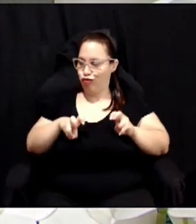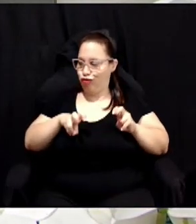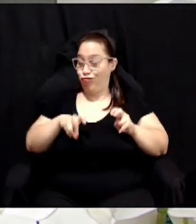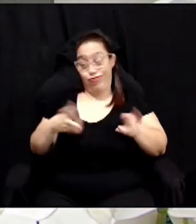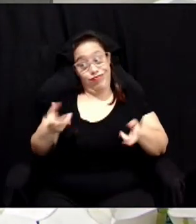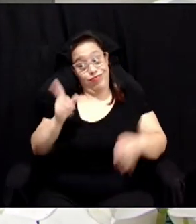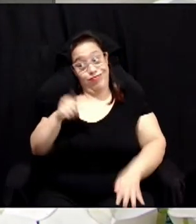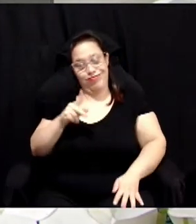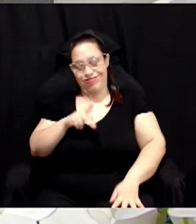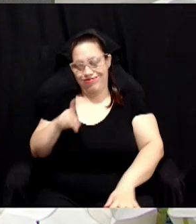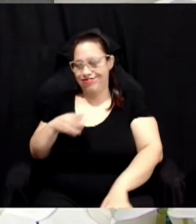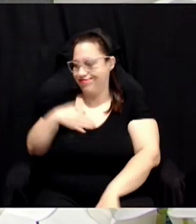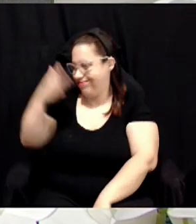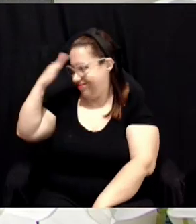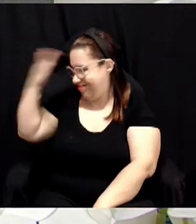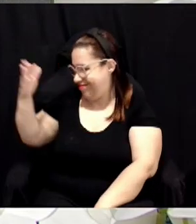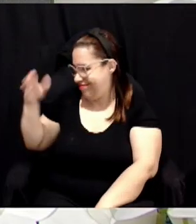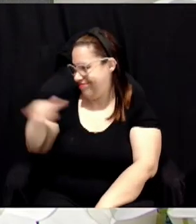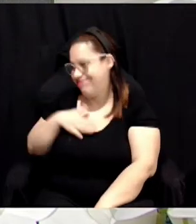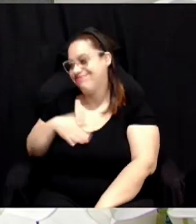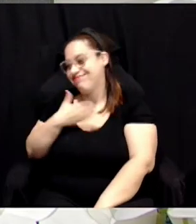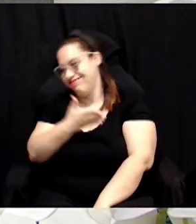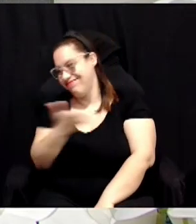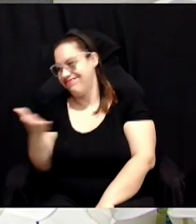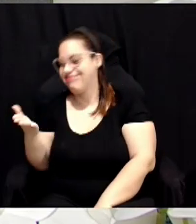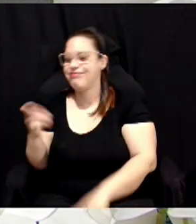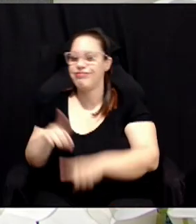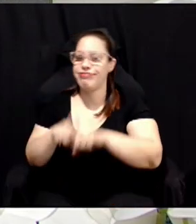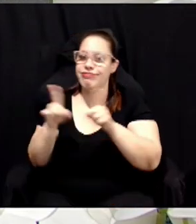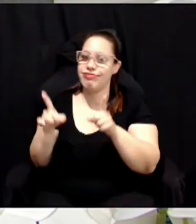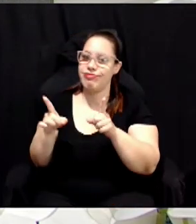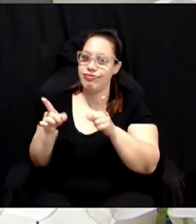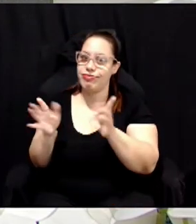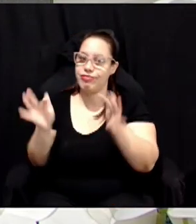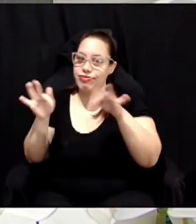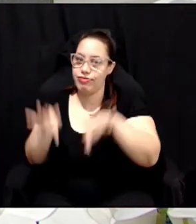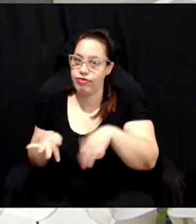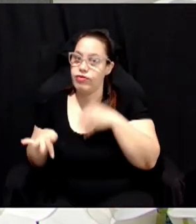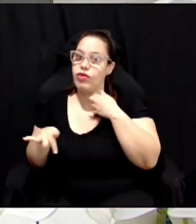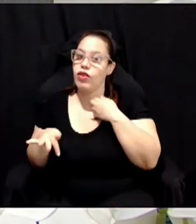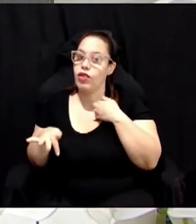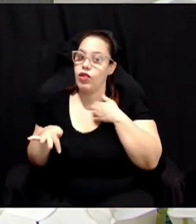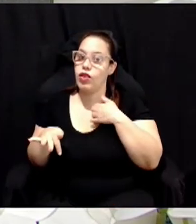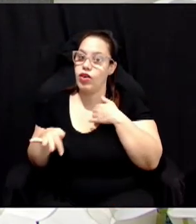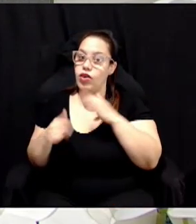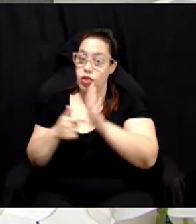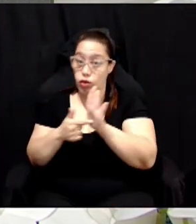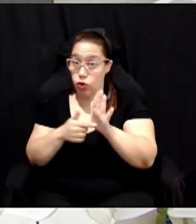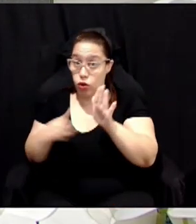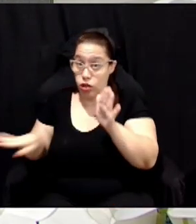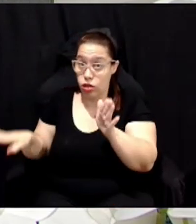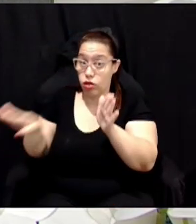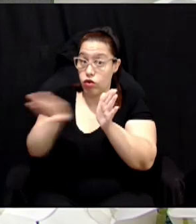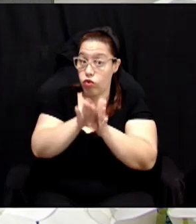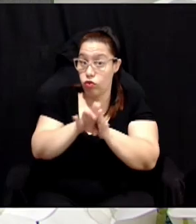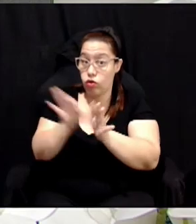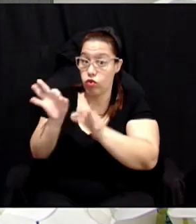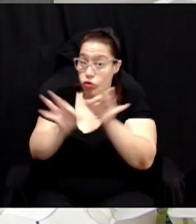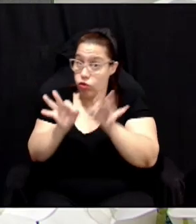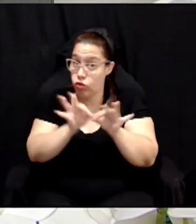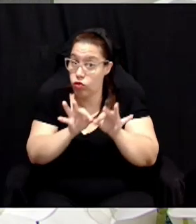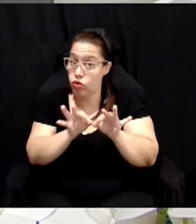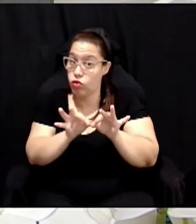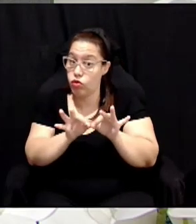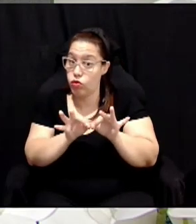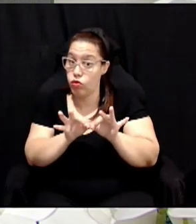muito obrigado, é muita generosidade de vocês, mas a consideração final é exatamente para a moçada que está vindo aí para as preparações. Nós estamos, agora